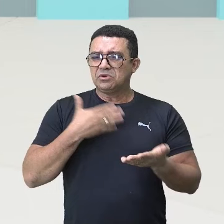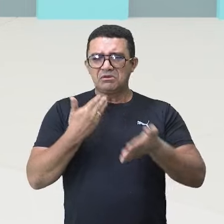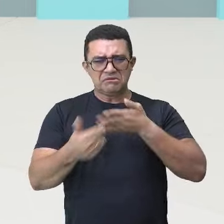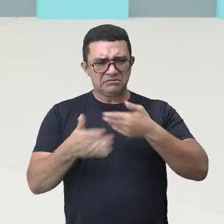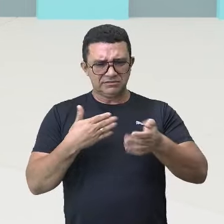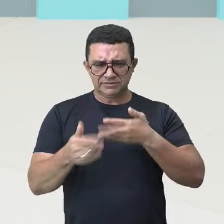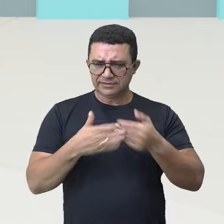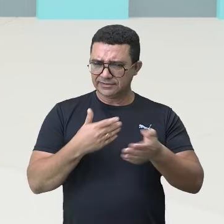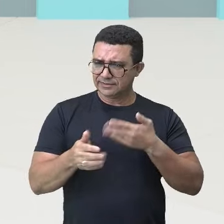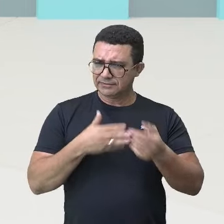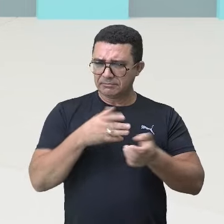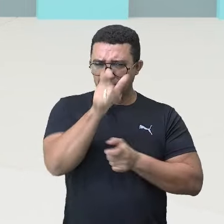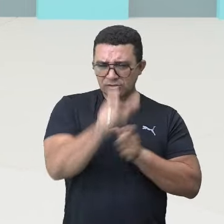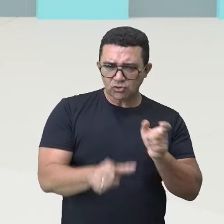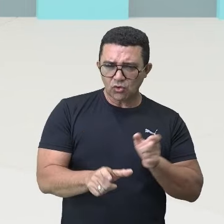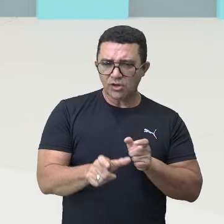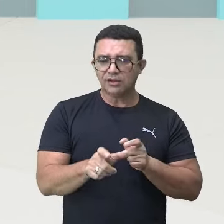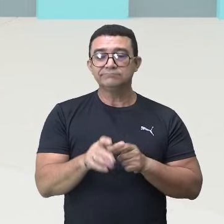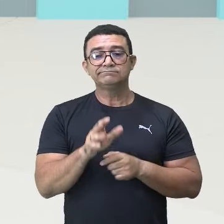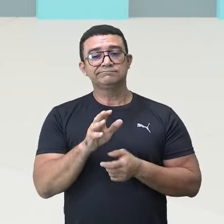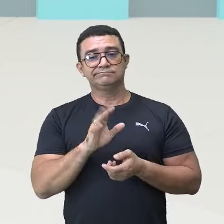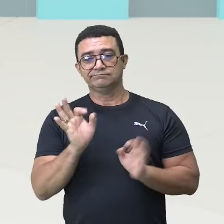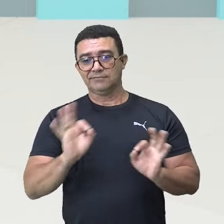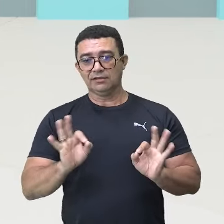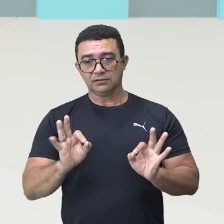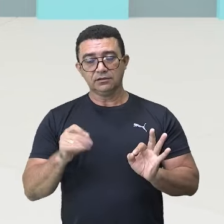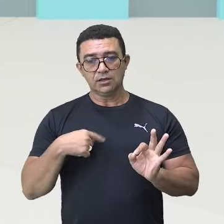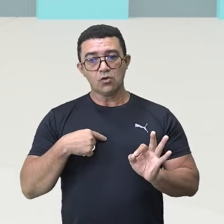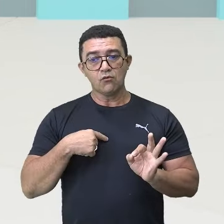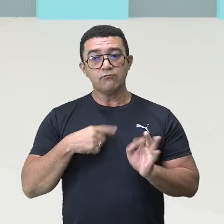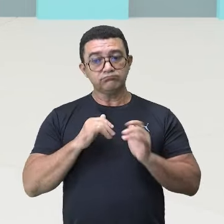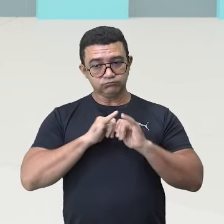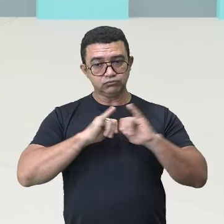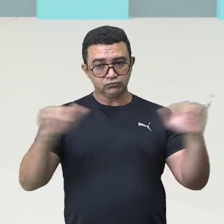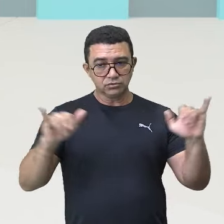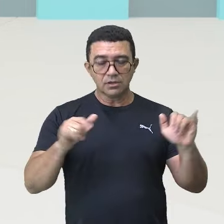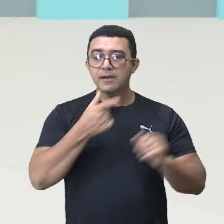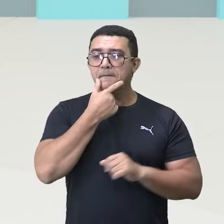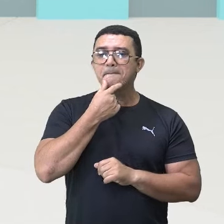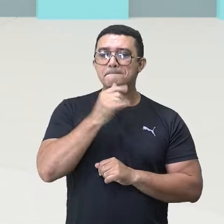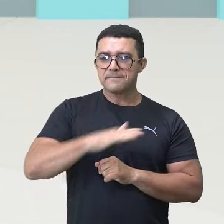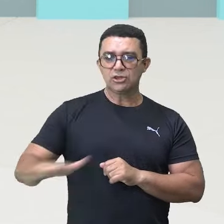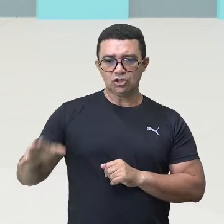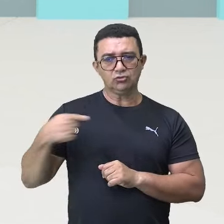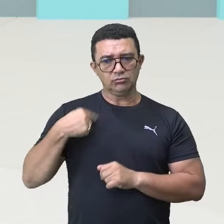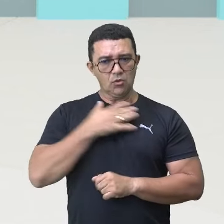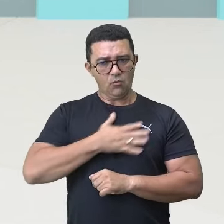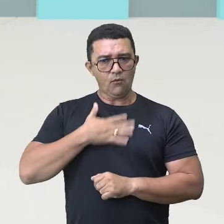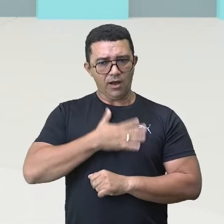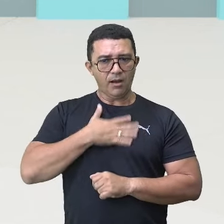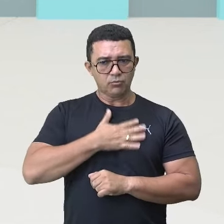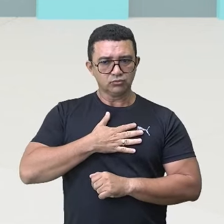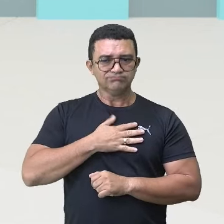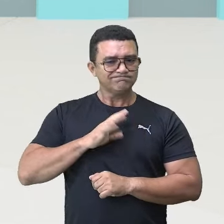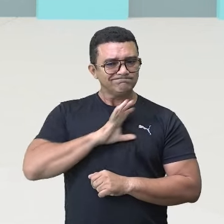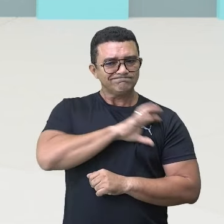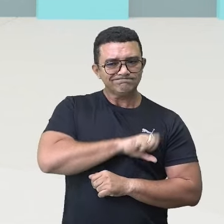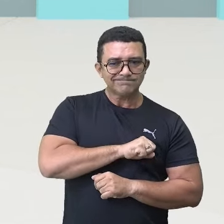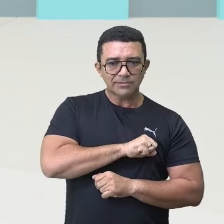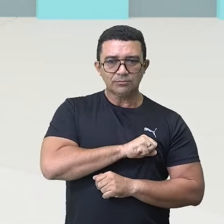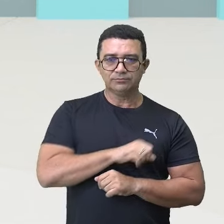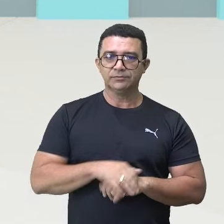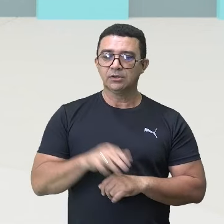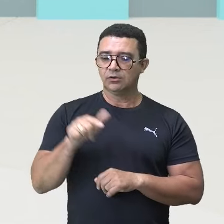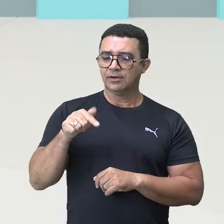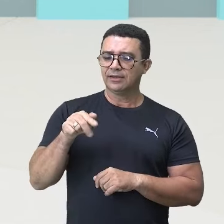eu não amo qualquer pessoa estou falando de um menino aí então esse que está substituindo o menino é como se eu falasse